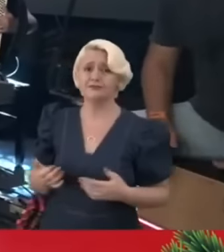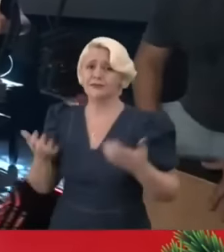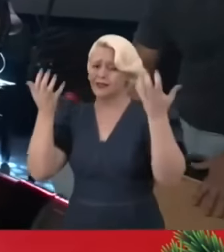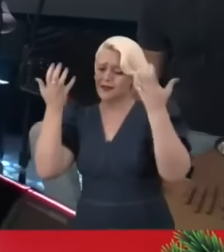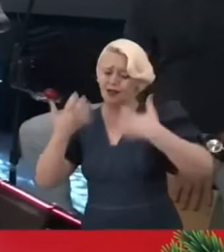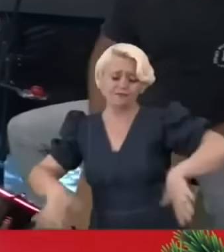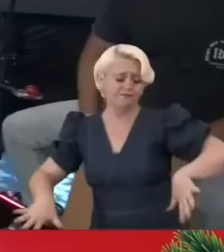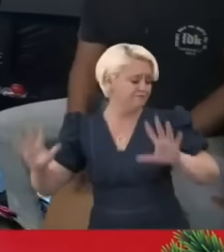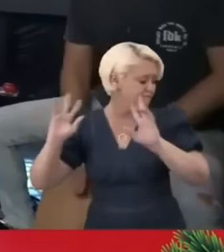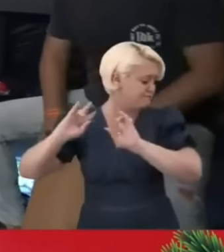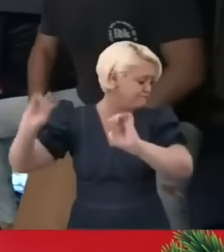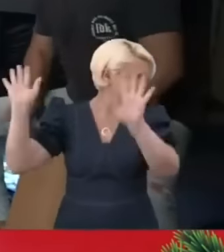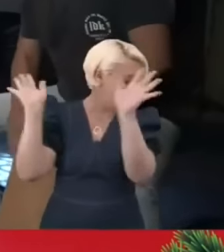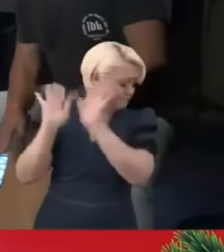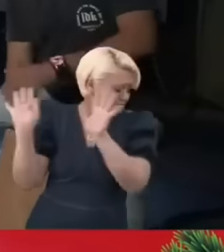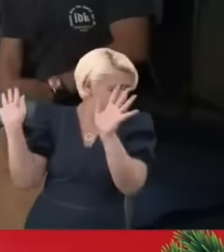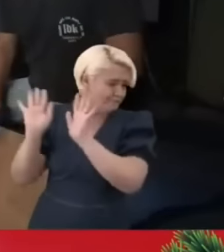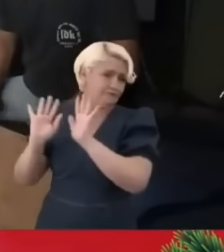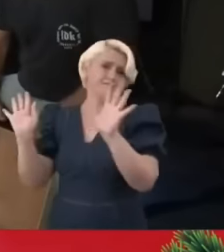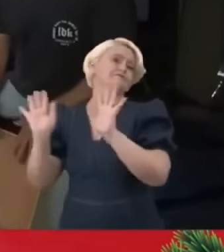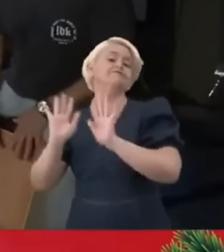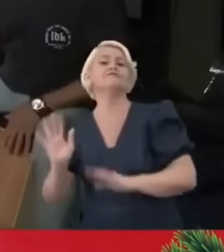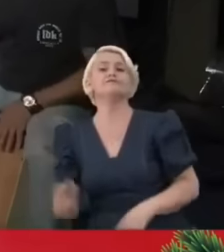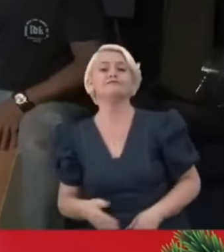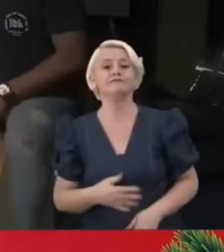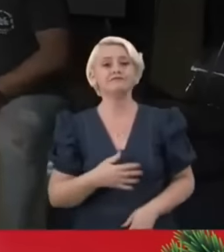Eu não quero que ela note